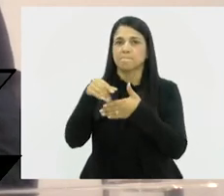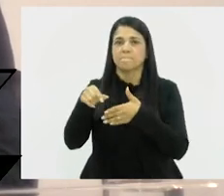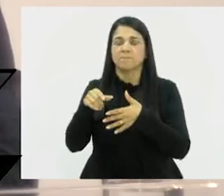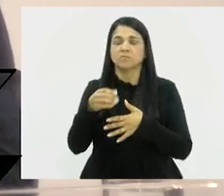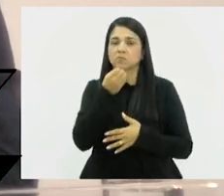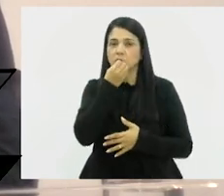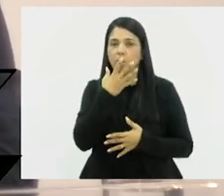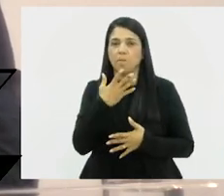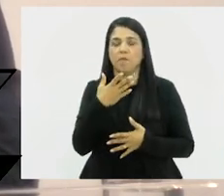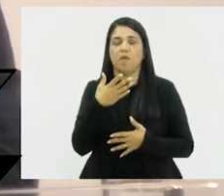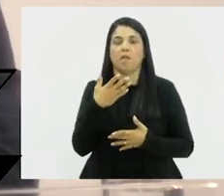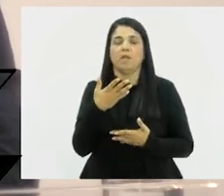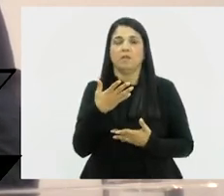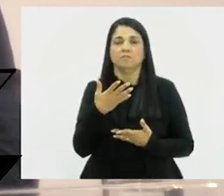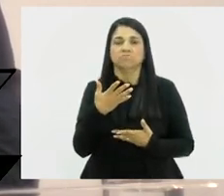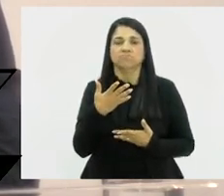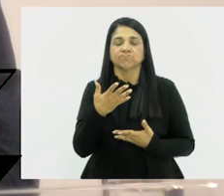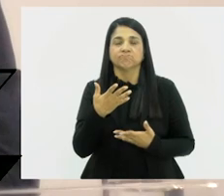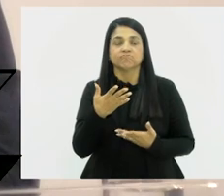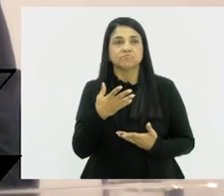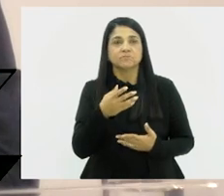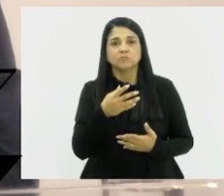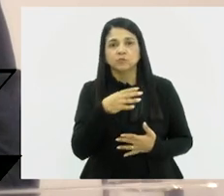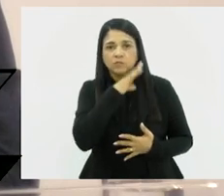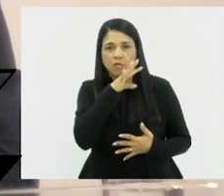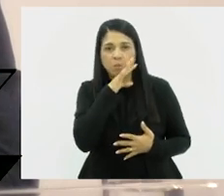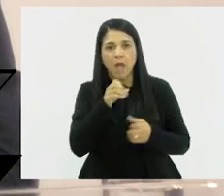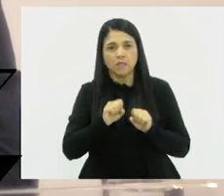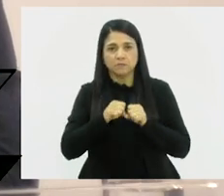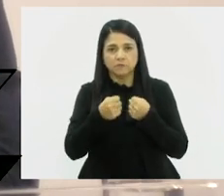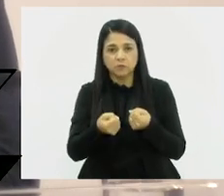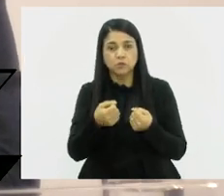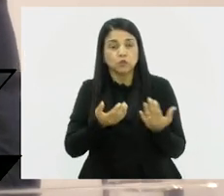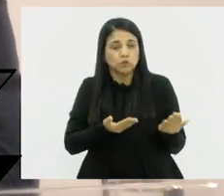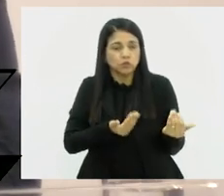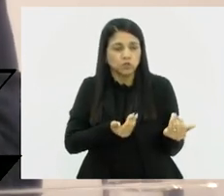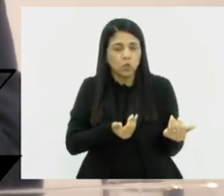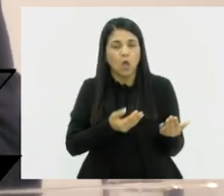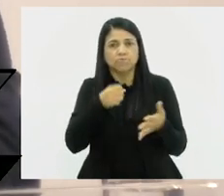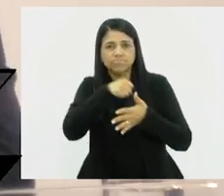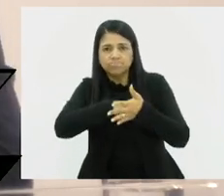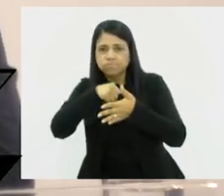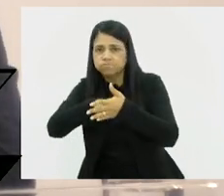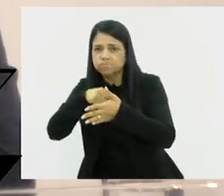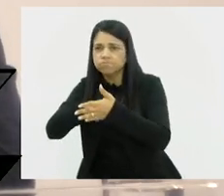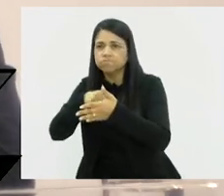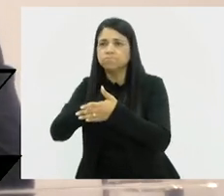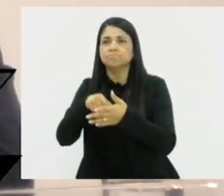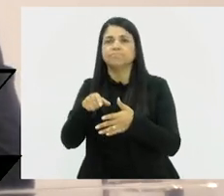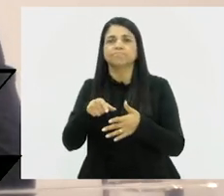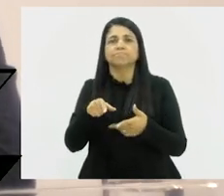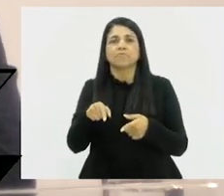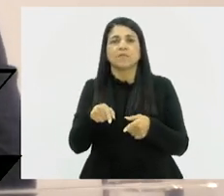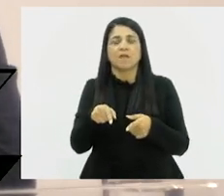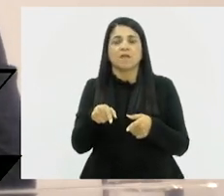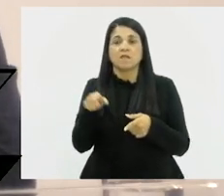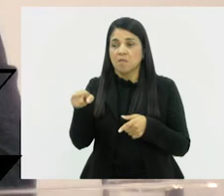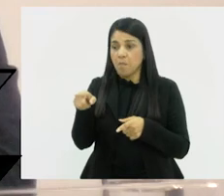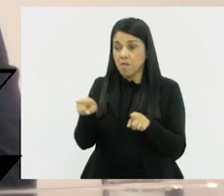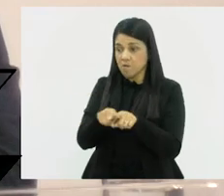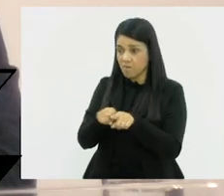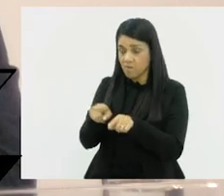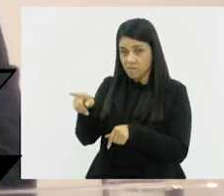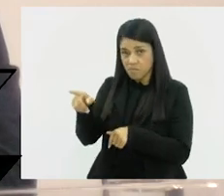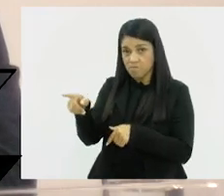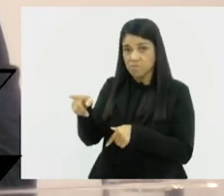município. Era um jovem lutando, e que muitas das vezes, né, como aqui eu vi o Sandro